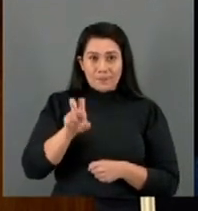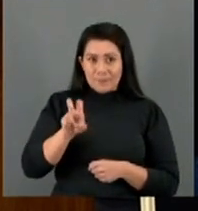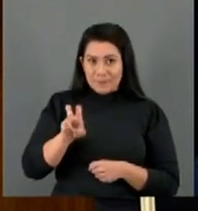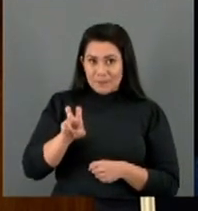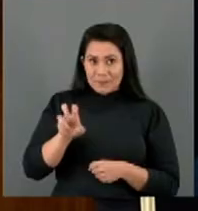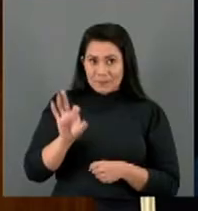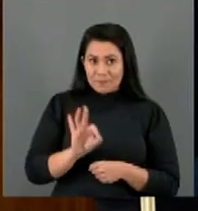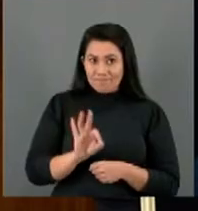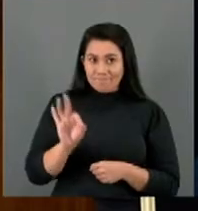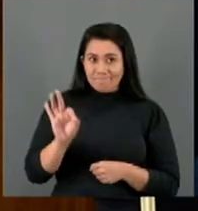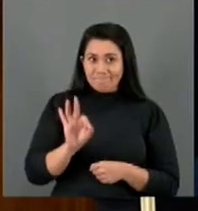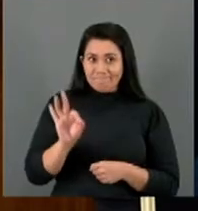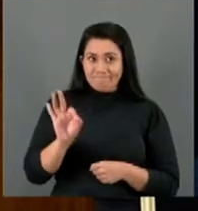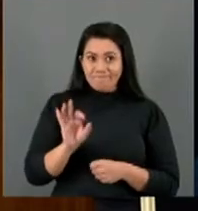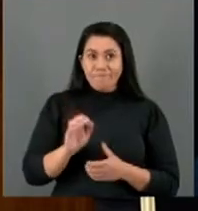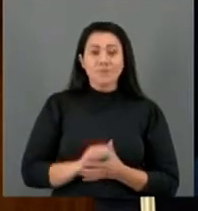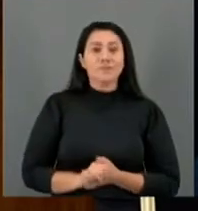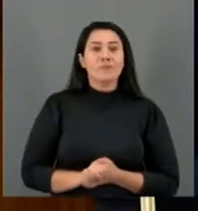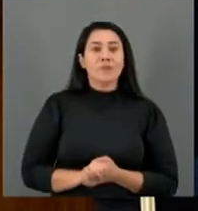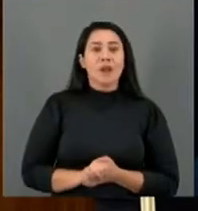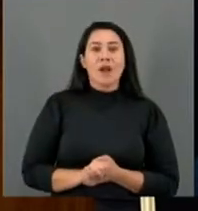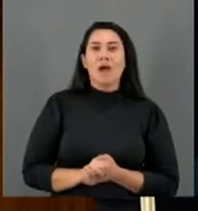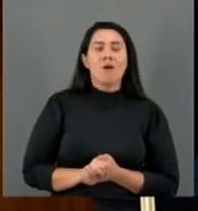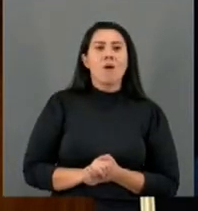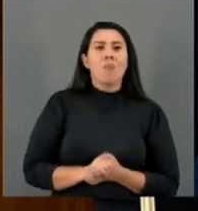Com quem a gente pode comparar